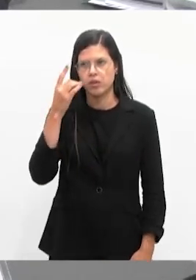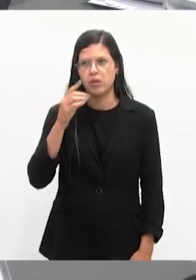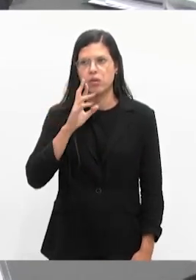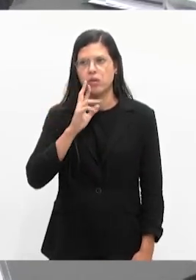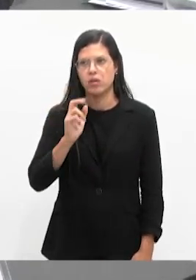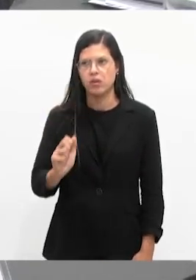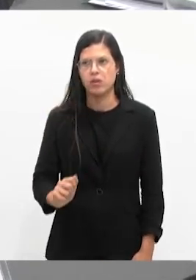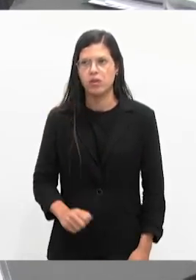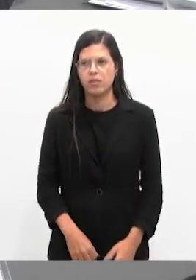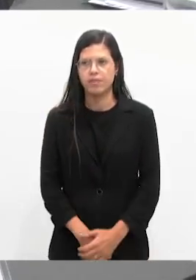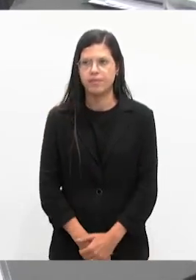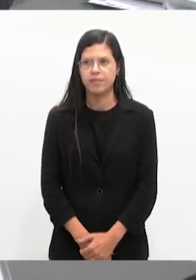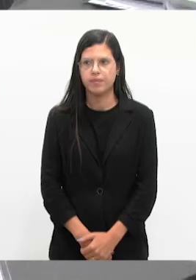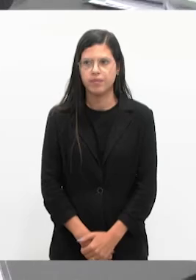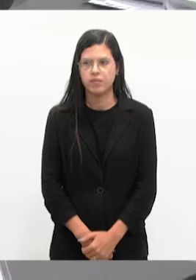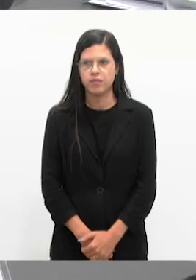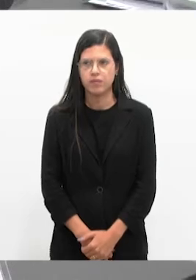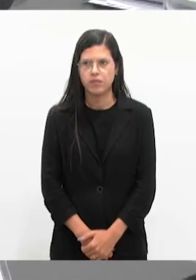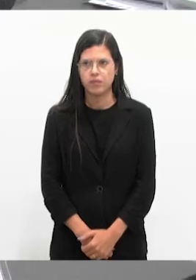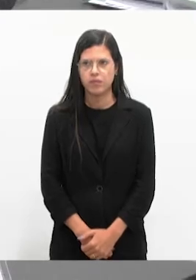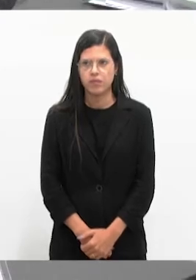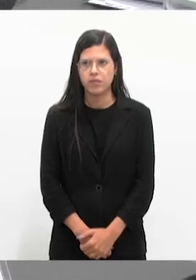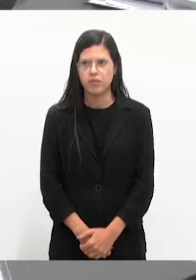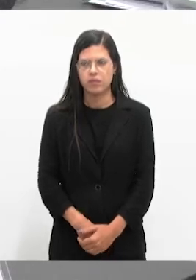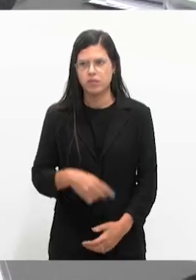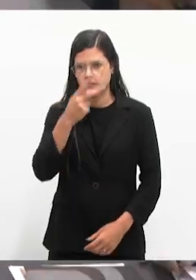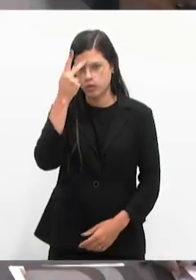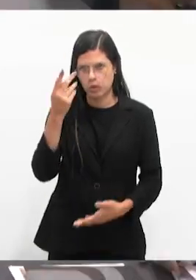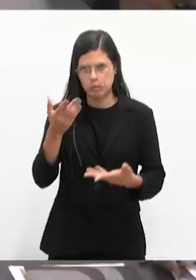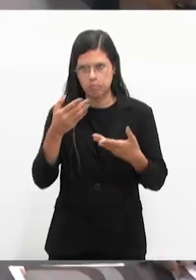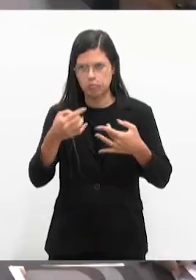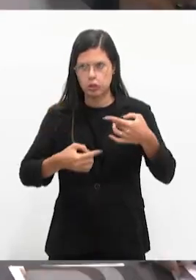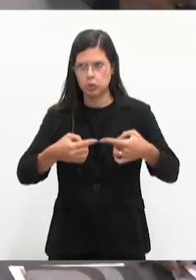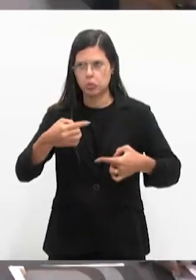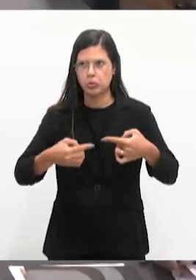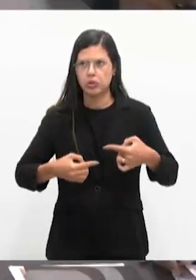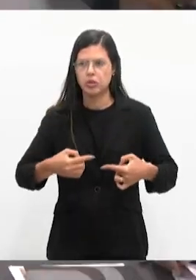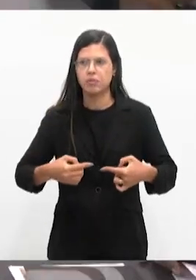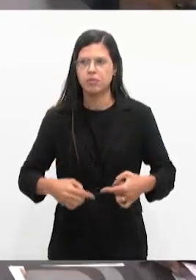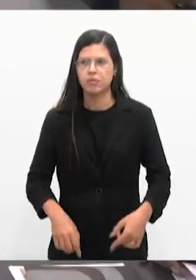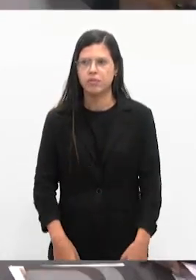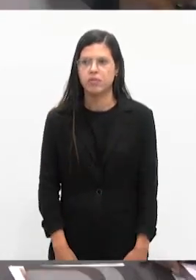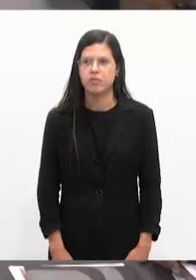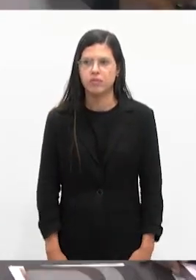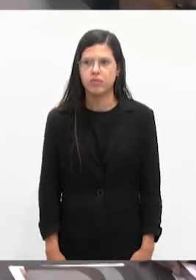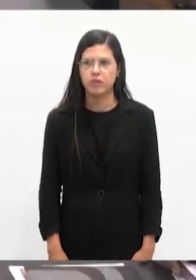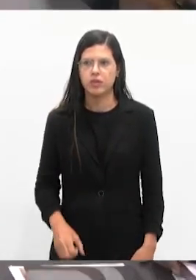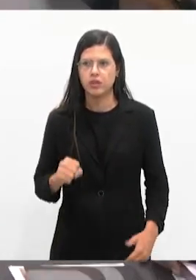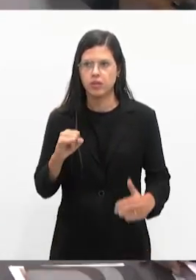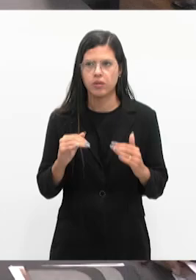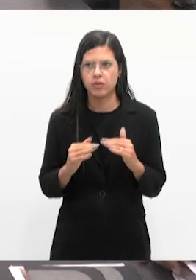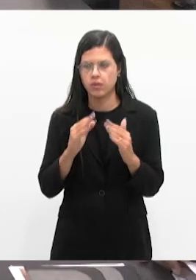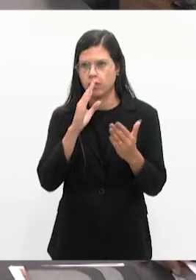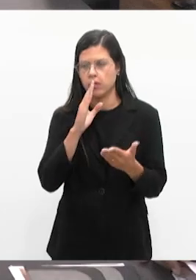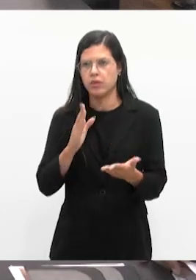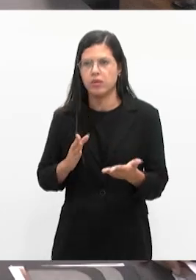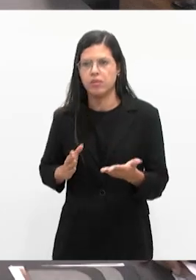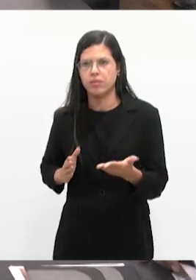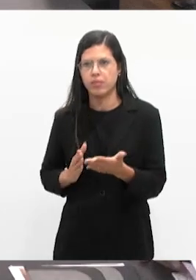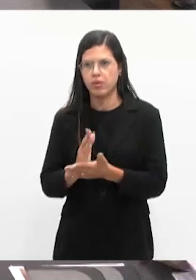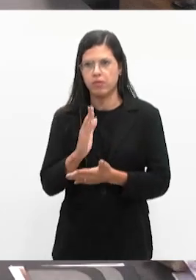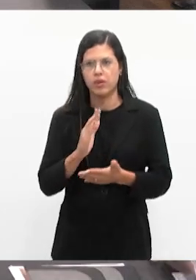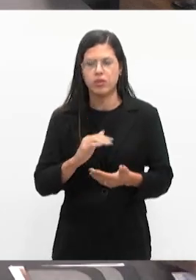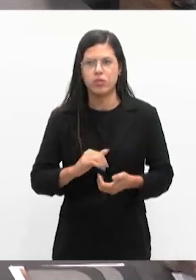Então, alguém gostaria de discutir? Não, os que aprovam, então, a votação em bloco permaneçam como